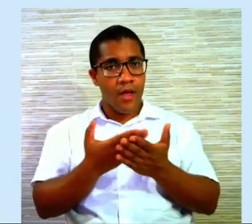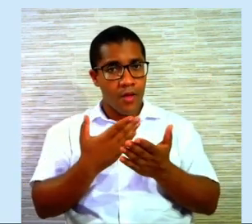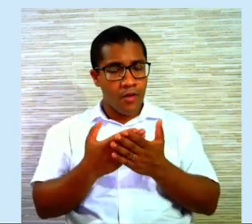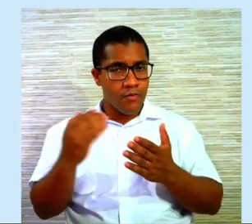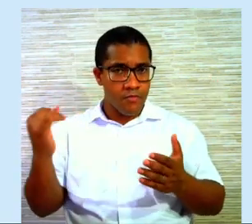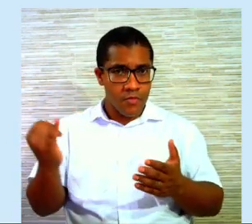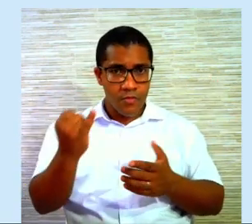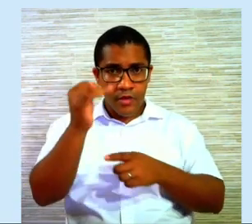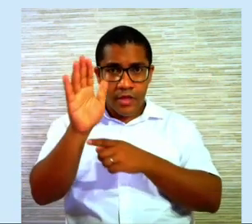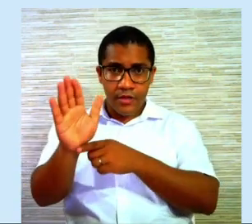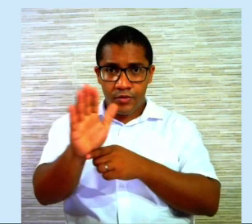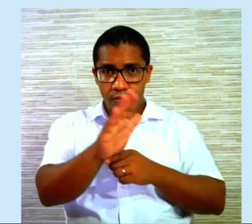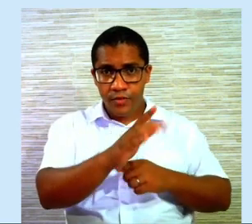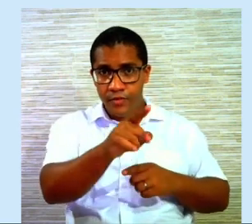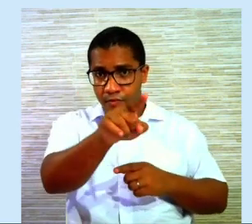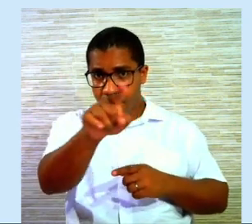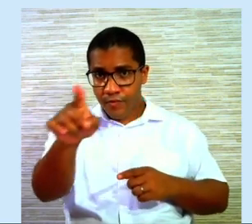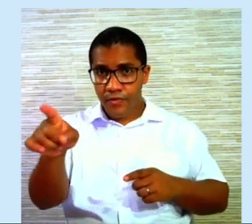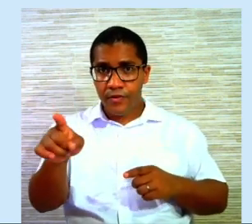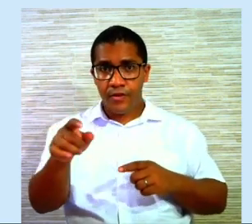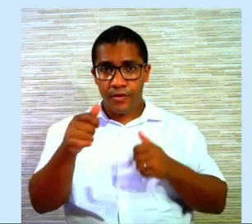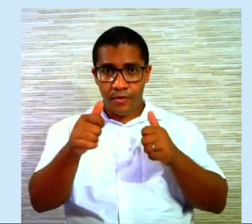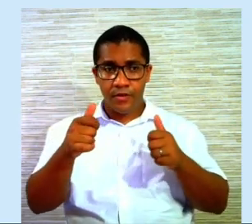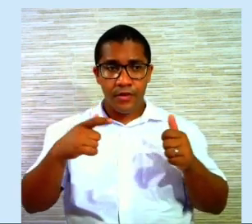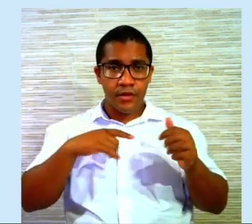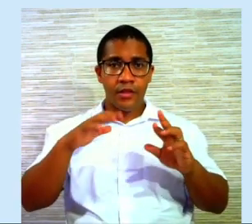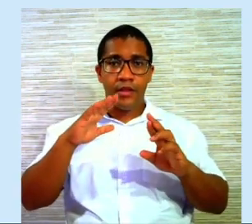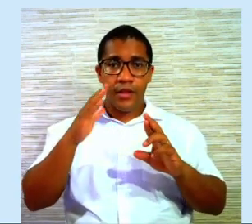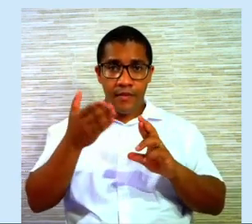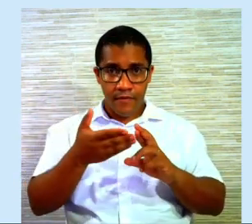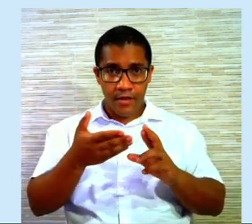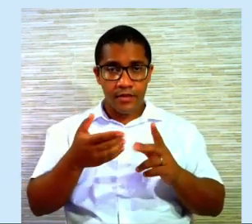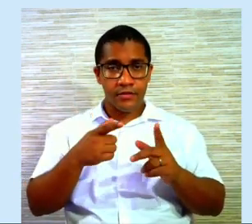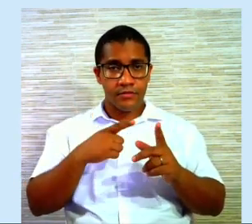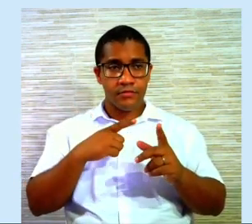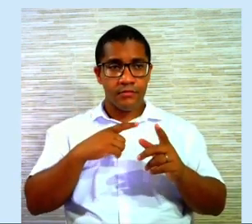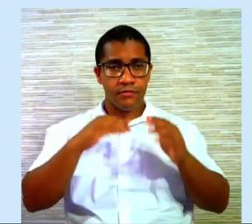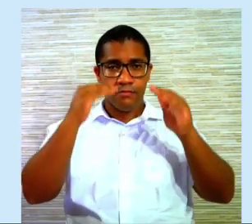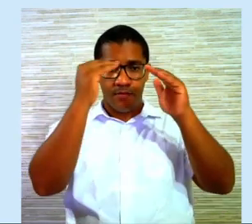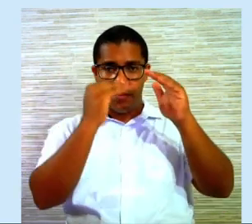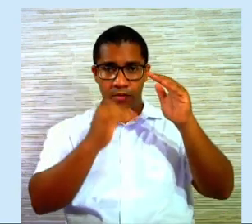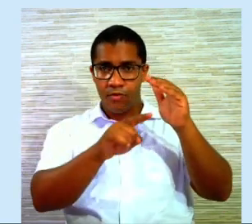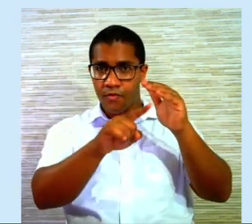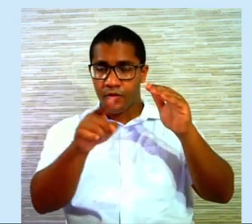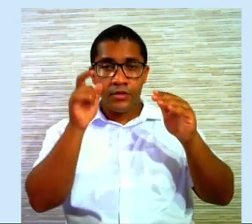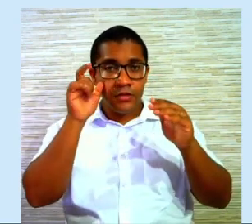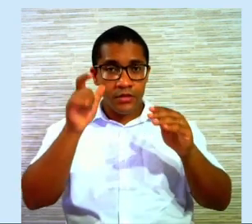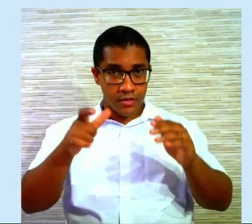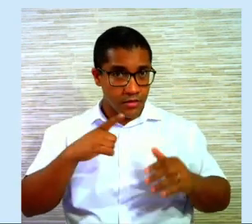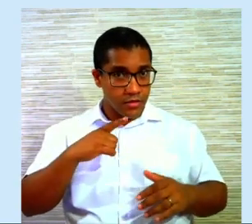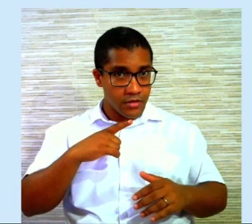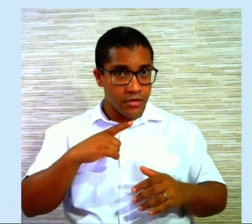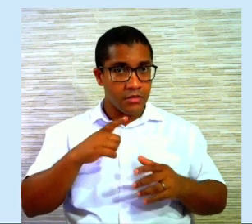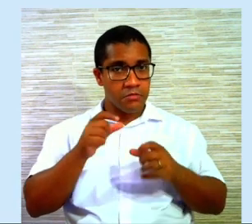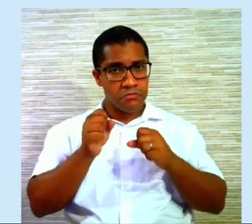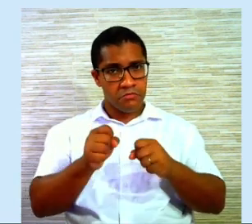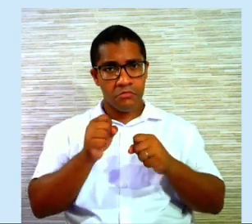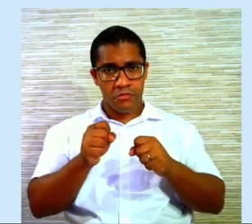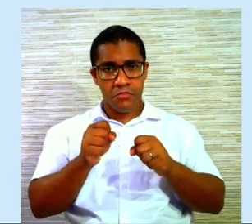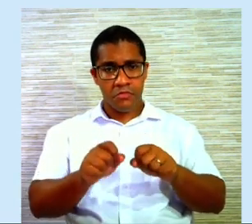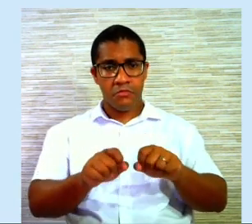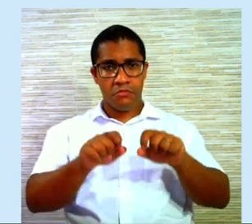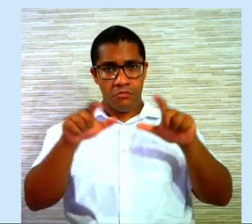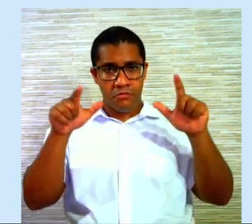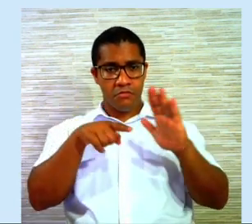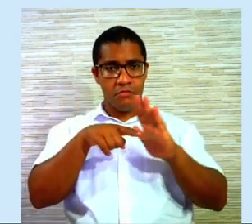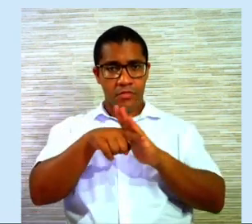de grande relevância para vocês. Aí tem uma referência. Aqueles que tiverem interesse,